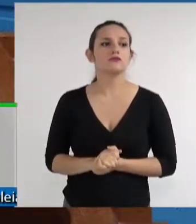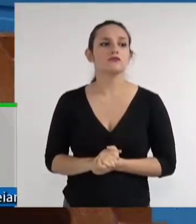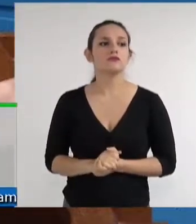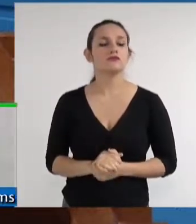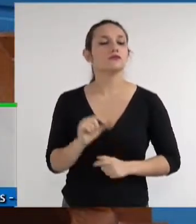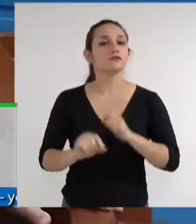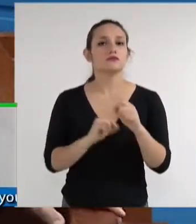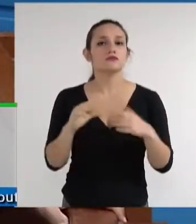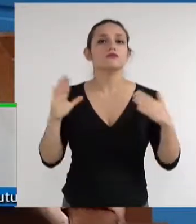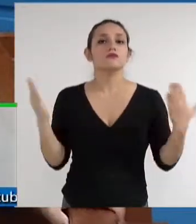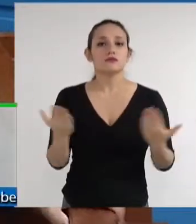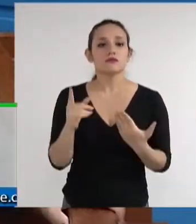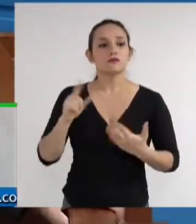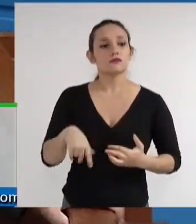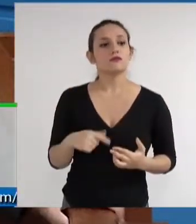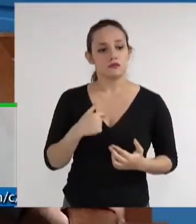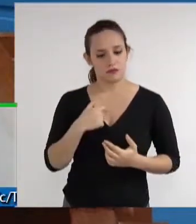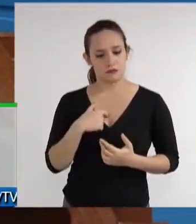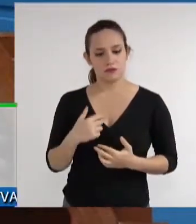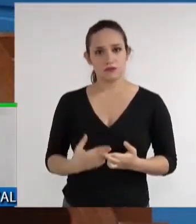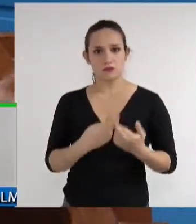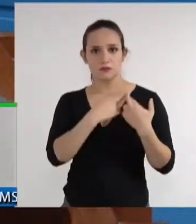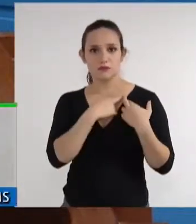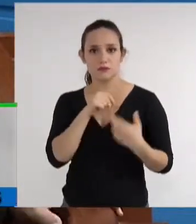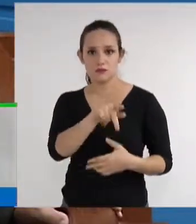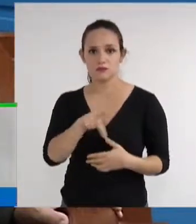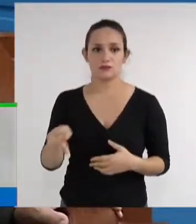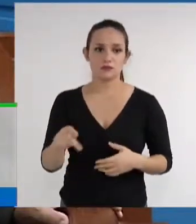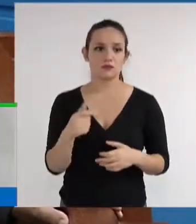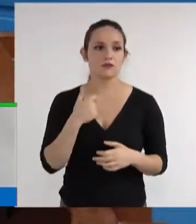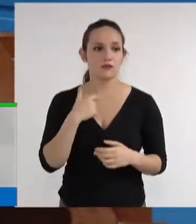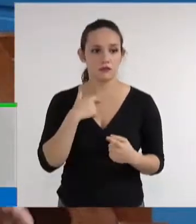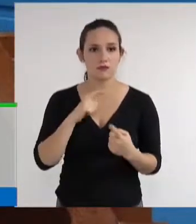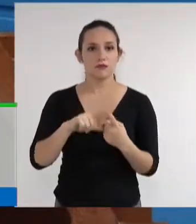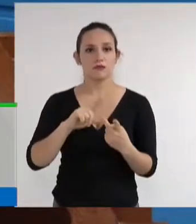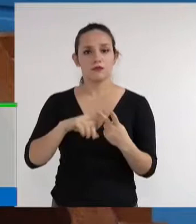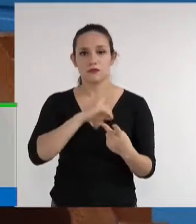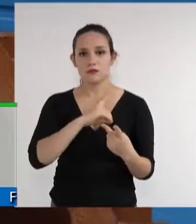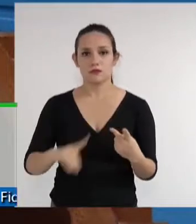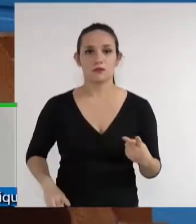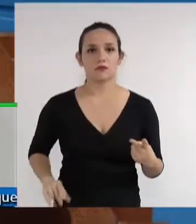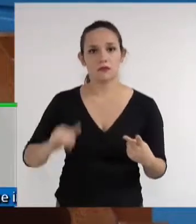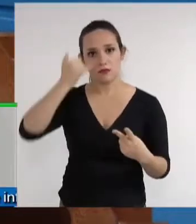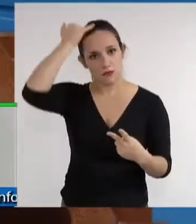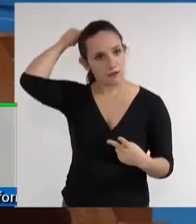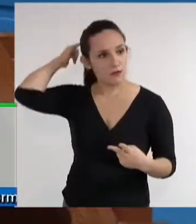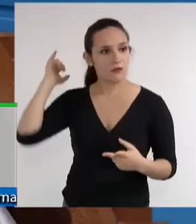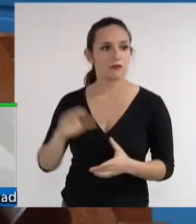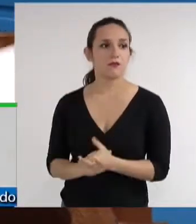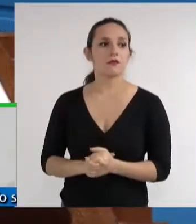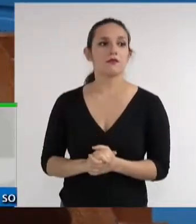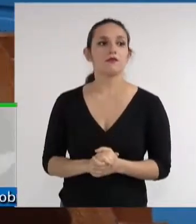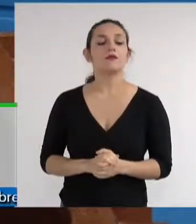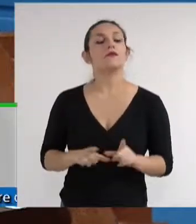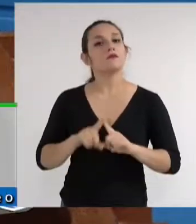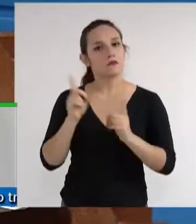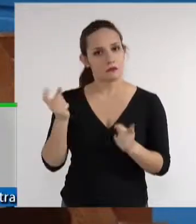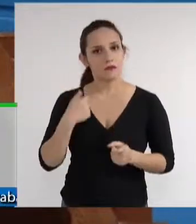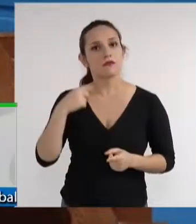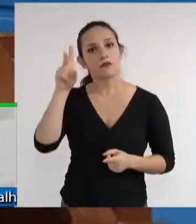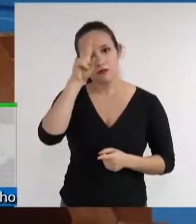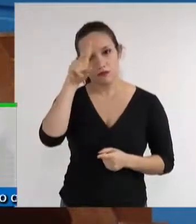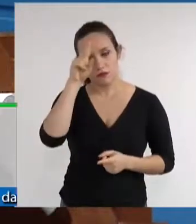responsabilidade de estar presidindo, juntamente com outros parlamentares, dentre eles o deputado Júnior Mock, E naquela audiência pública que nós